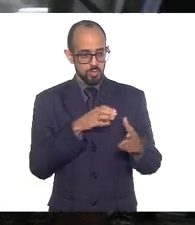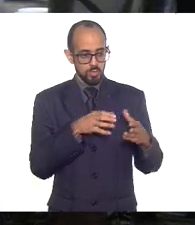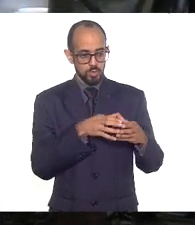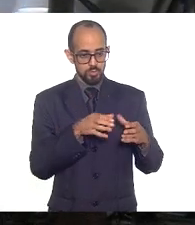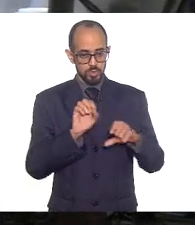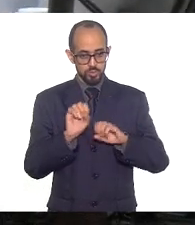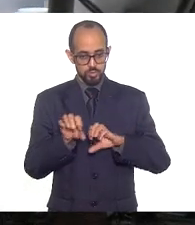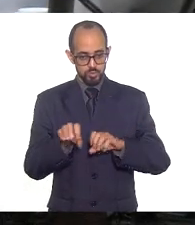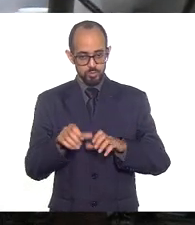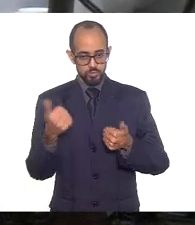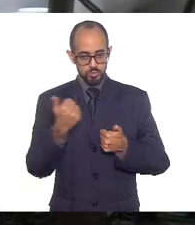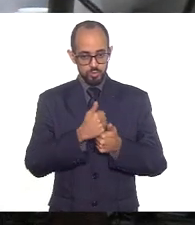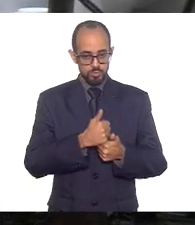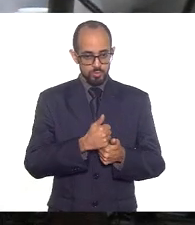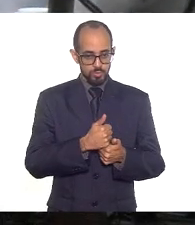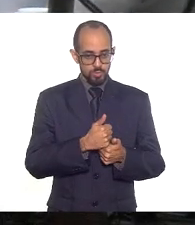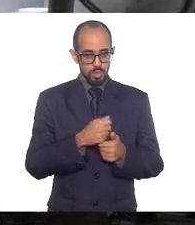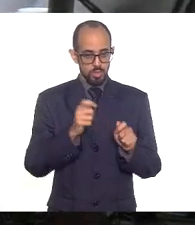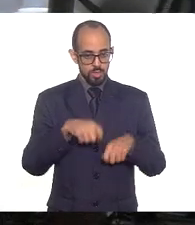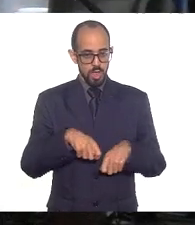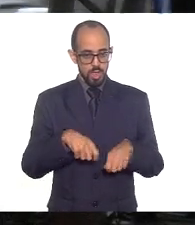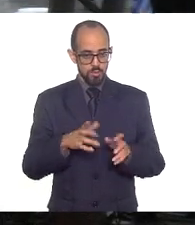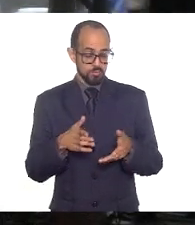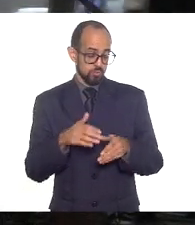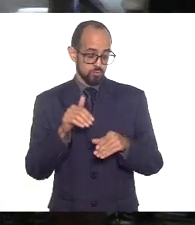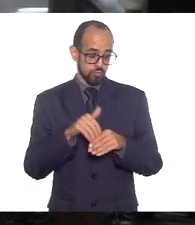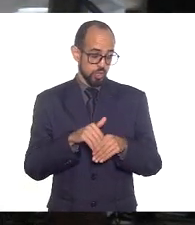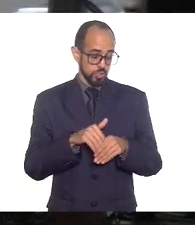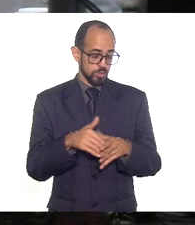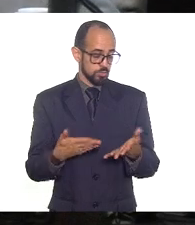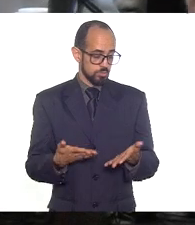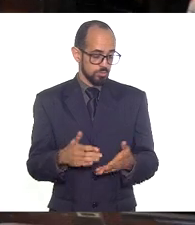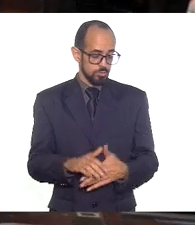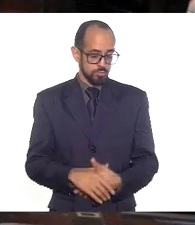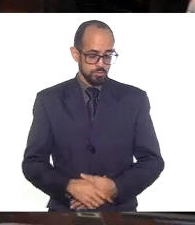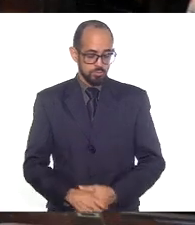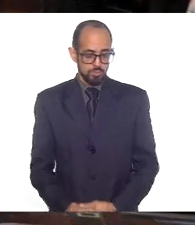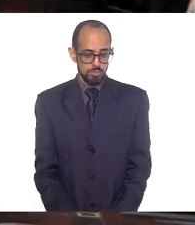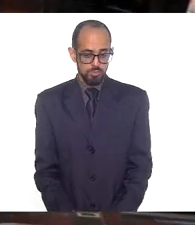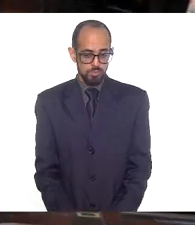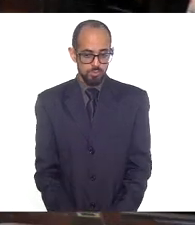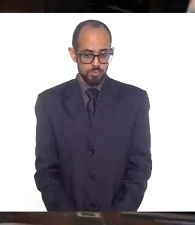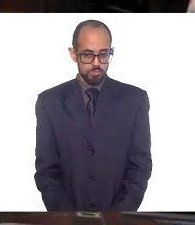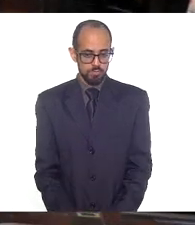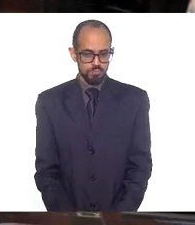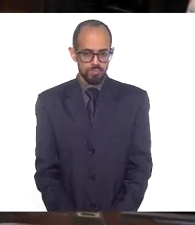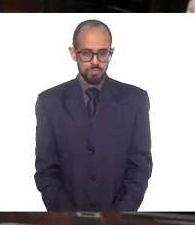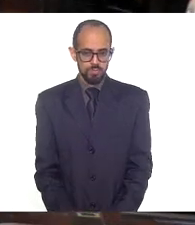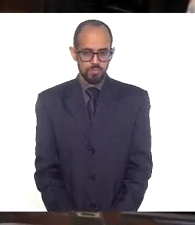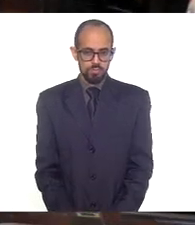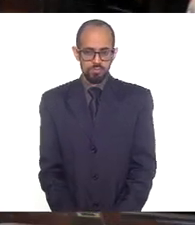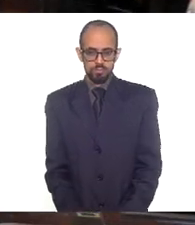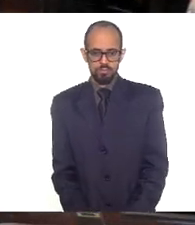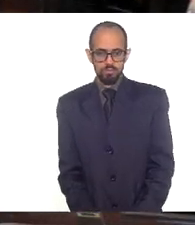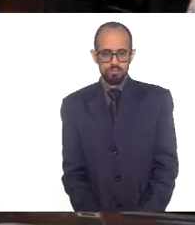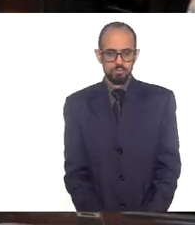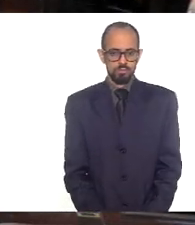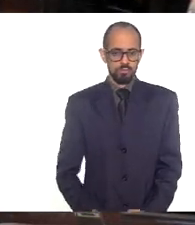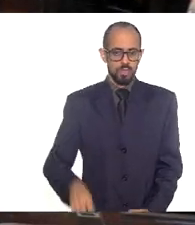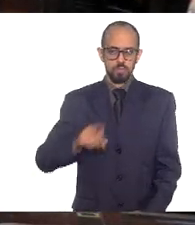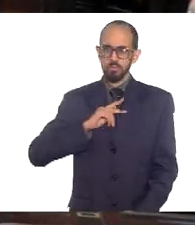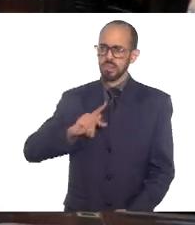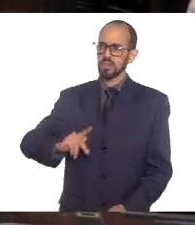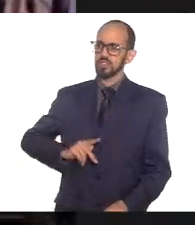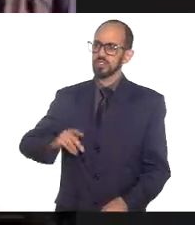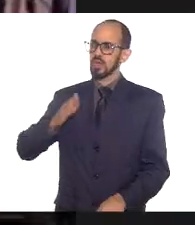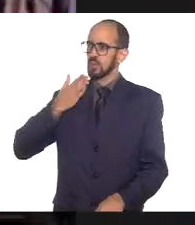substitutivo e a gente volta desse tipo da comissão de educação o presidente é qual seria a emenda que eu não